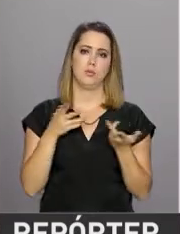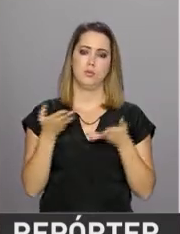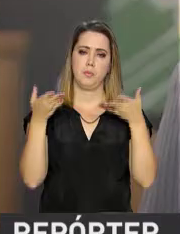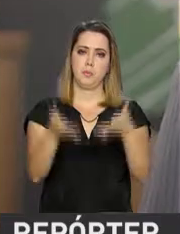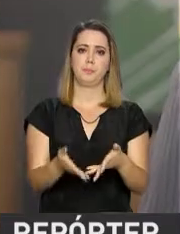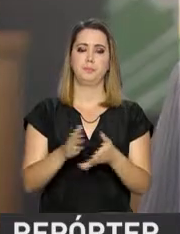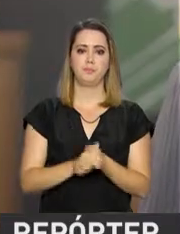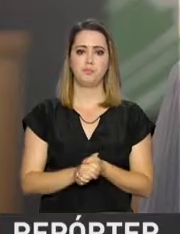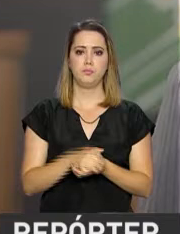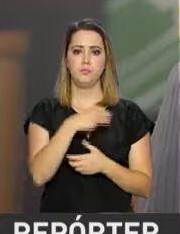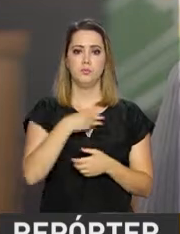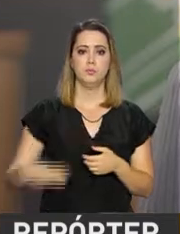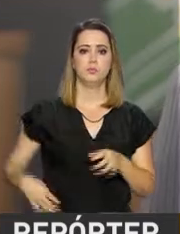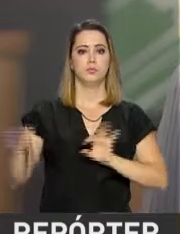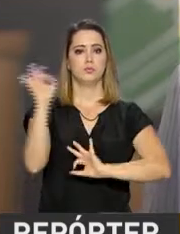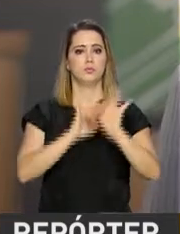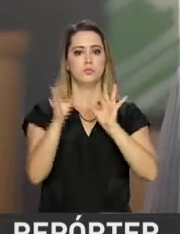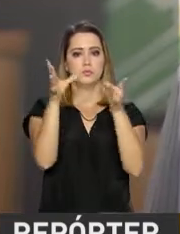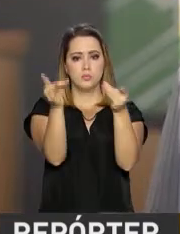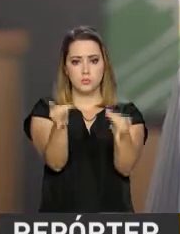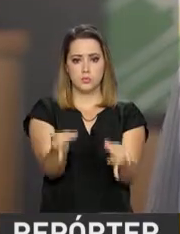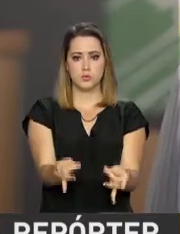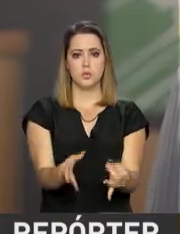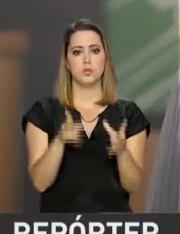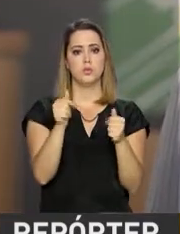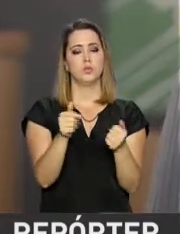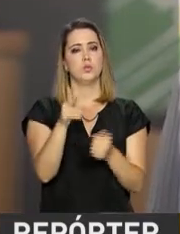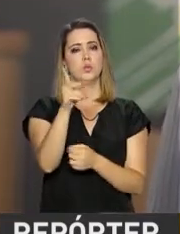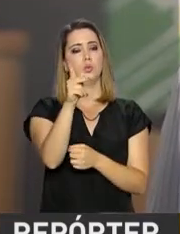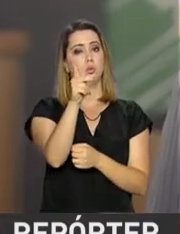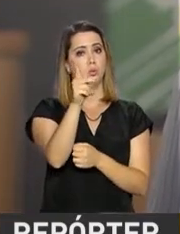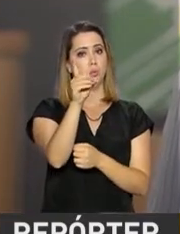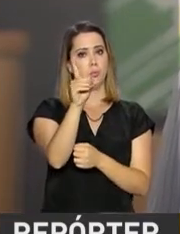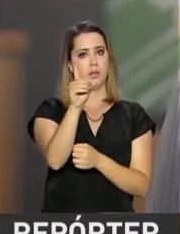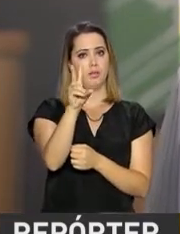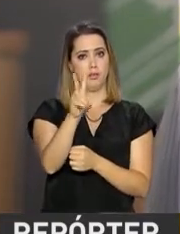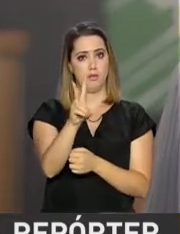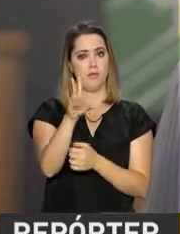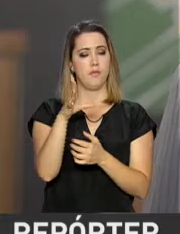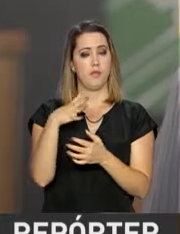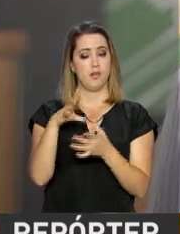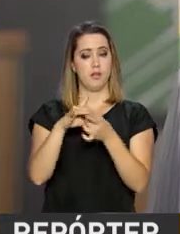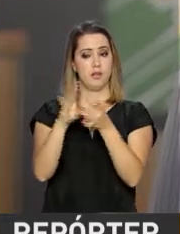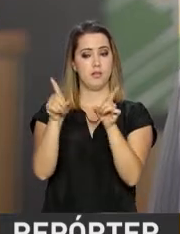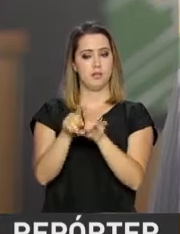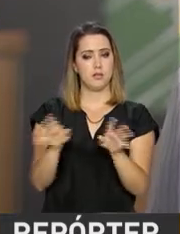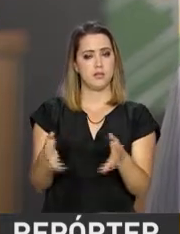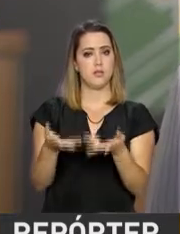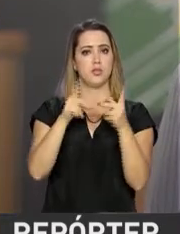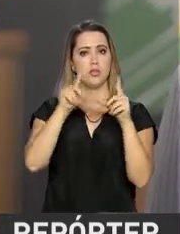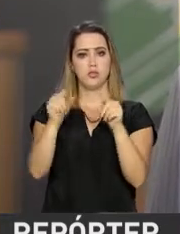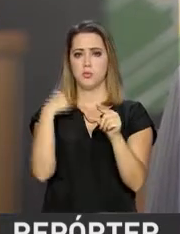participação o ministério do planejamento detalhou os programas de demissão voluntária licença incentivada e redução de jornada de